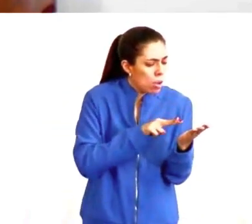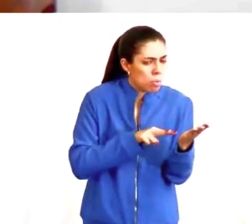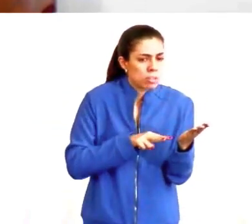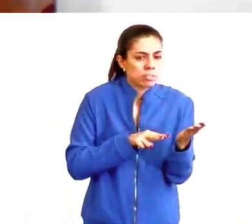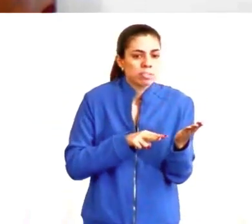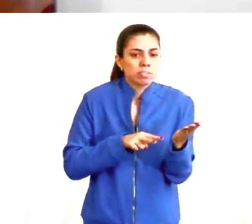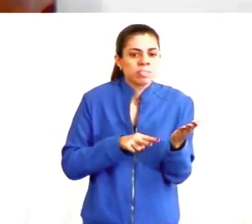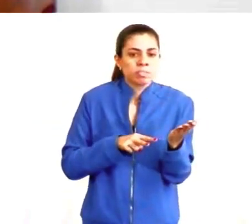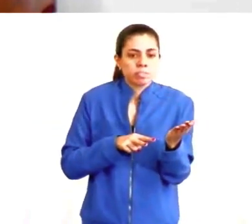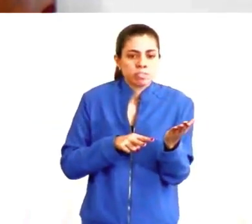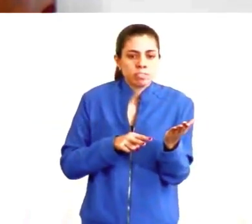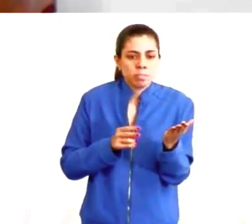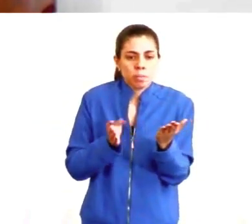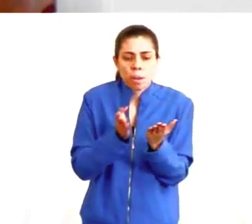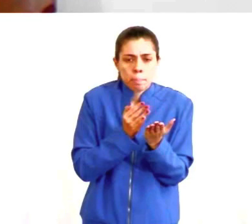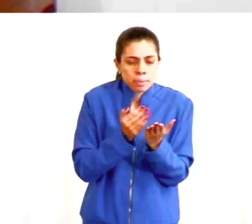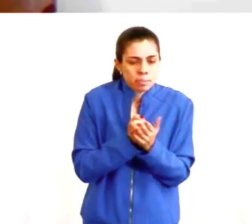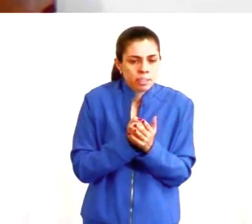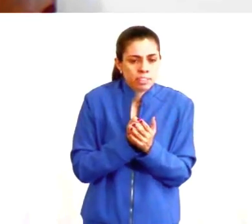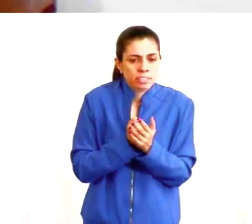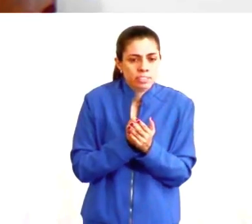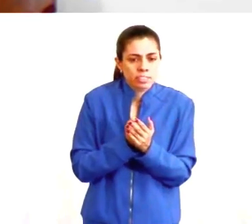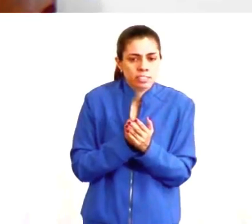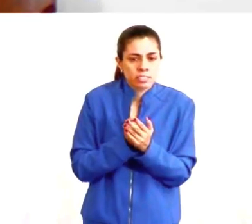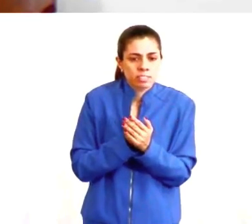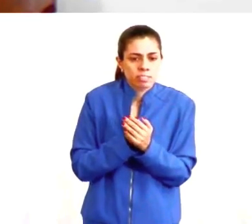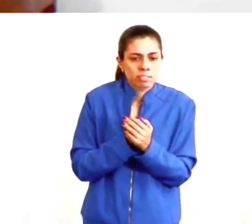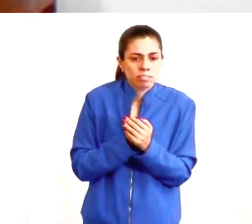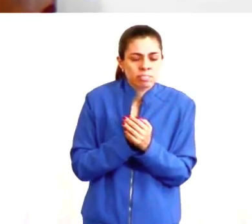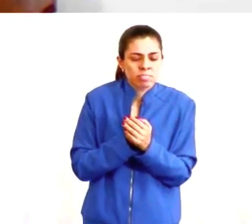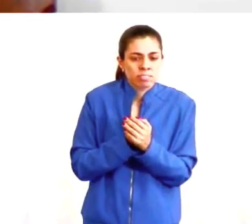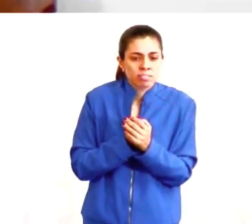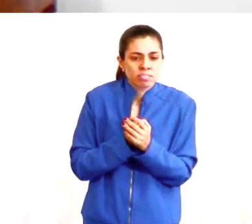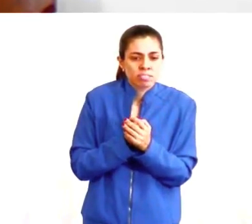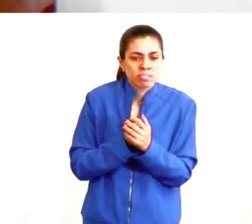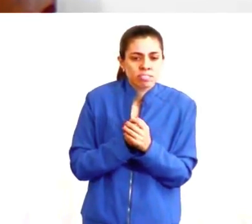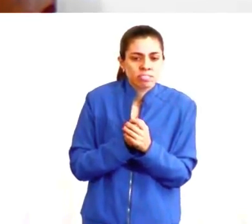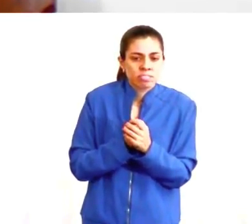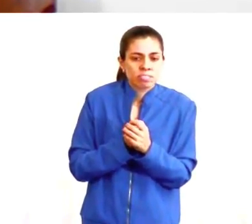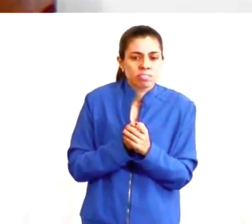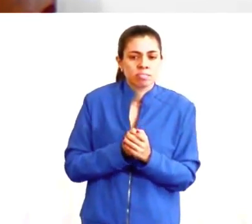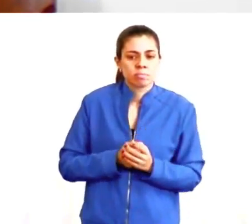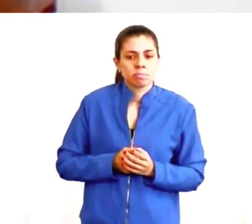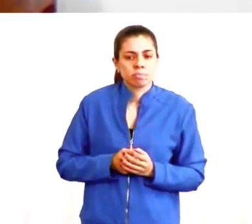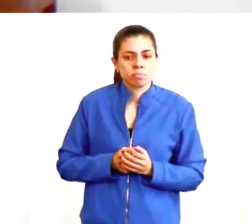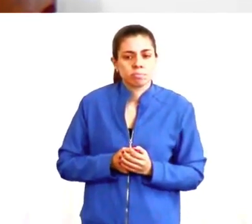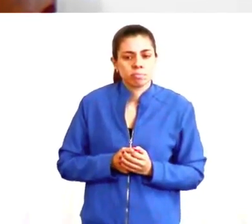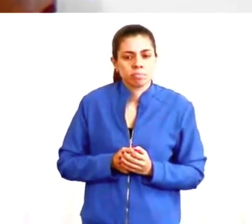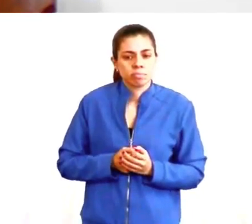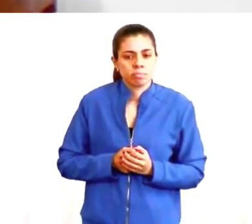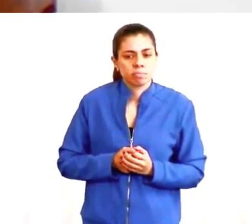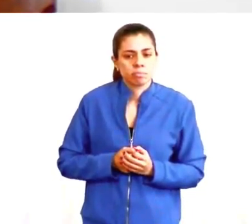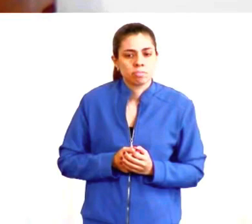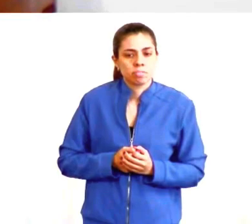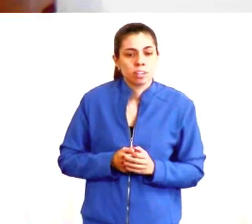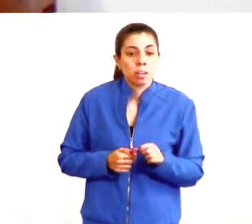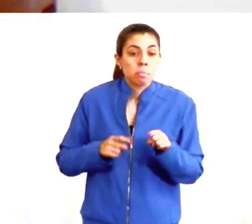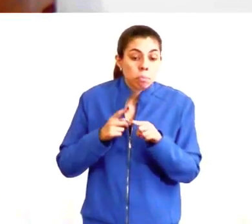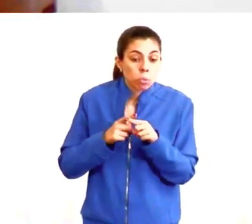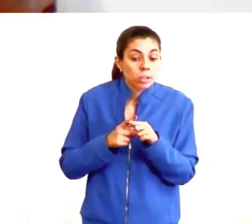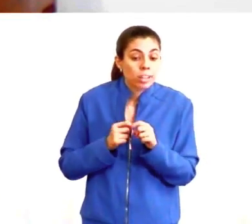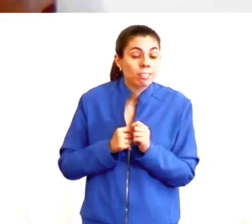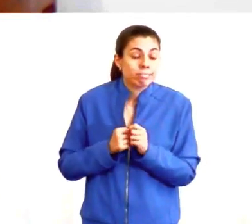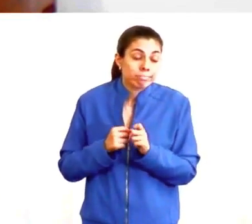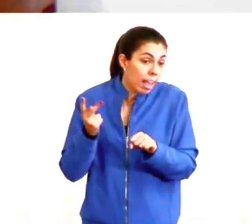provavelmente você também não vai achar justificativa para isso. É porque é um erro. A gente não justifica erros, a gente